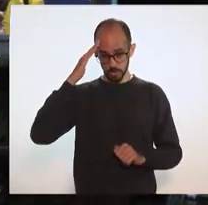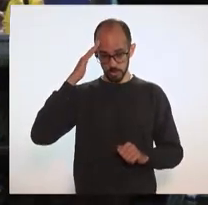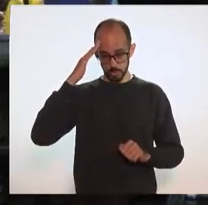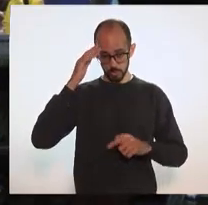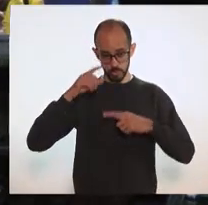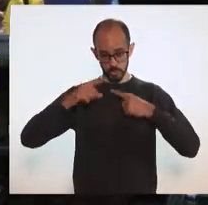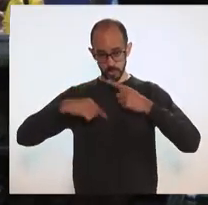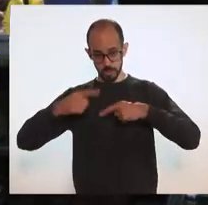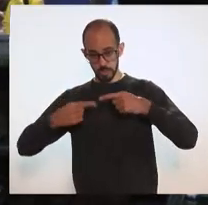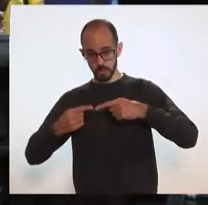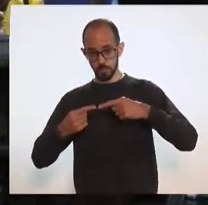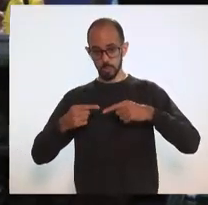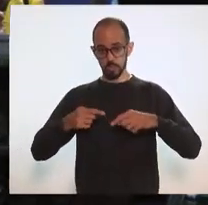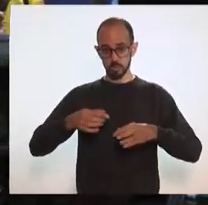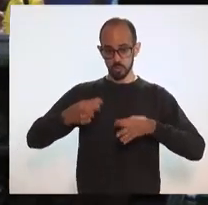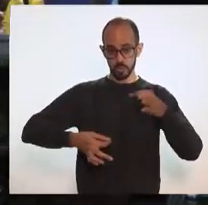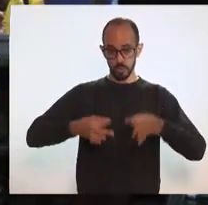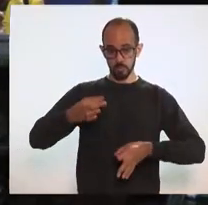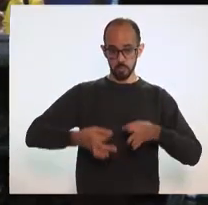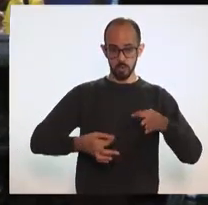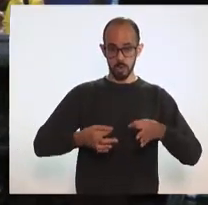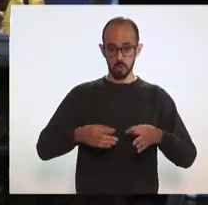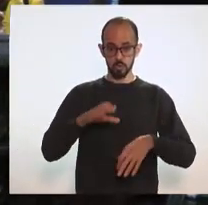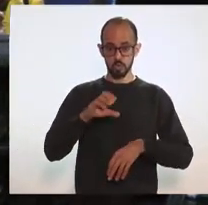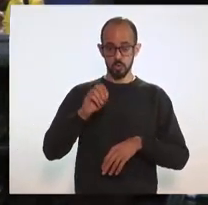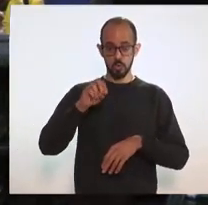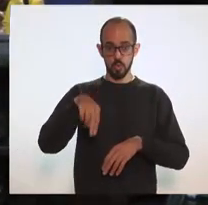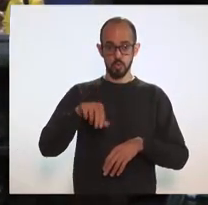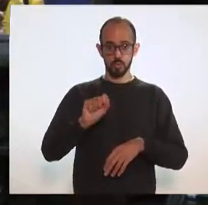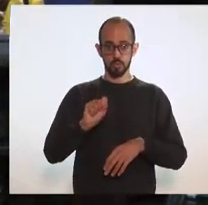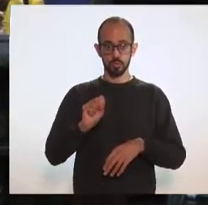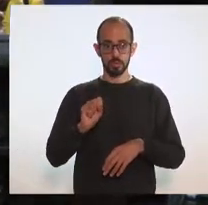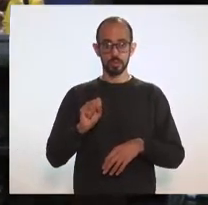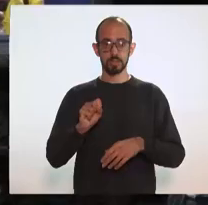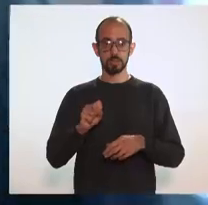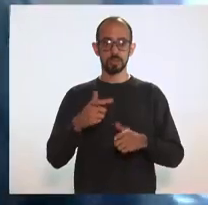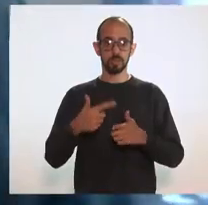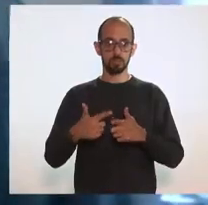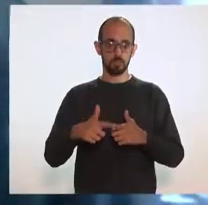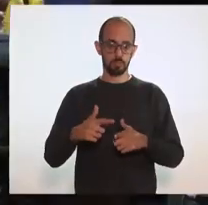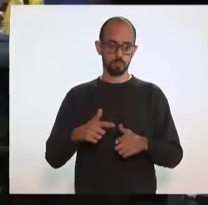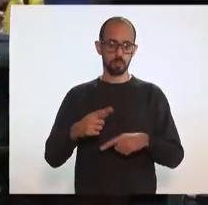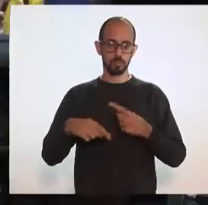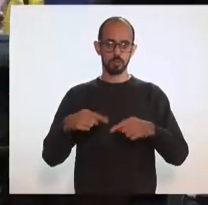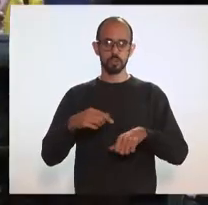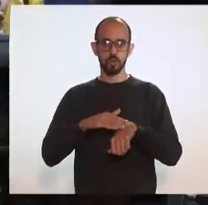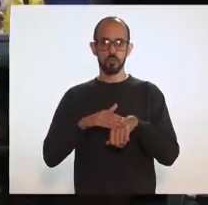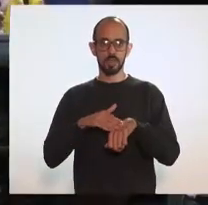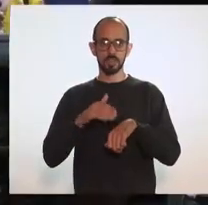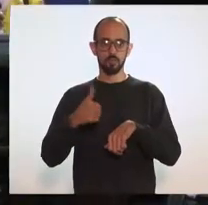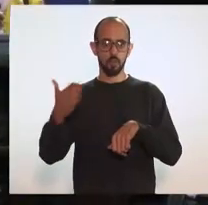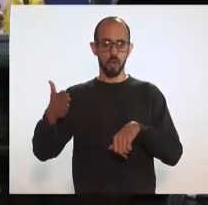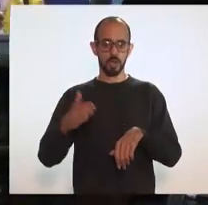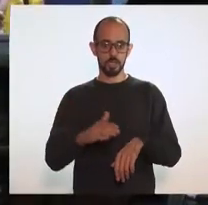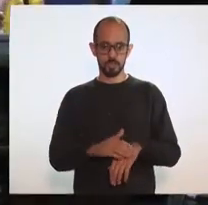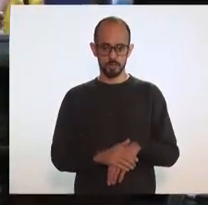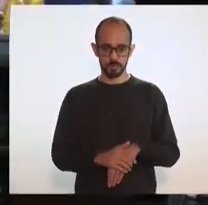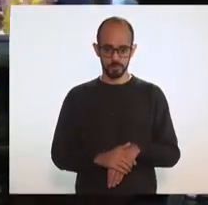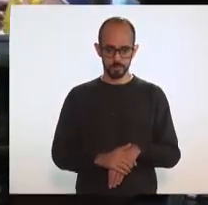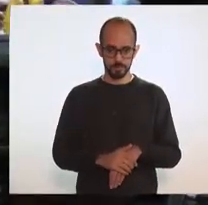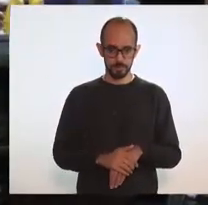Tribunal de Contas do Estado mas a gente conversa fora daqui tá bom obrigado nos falar de Presidente fica na hora